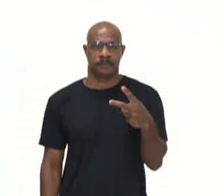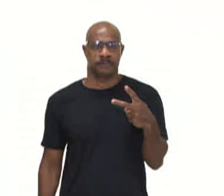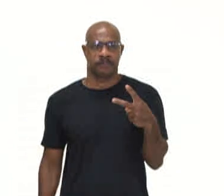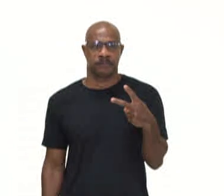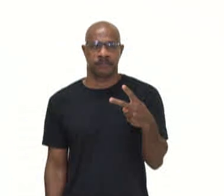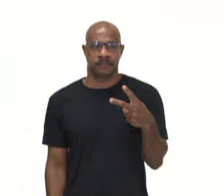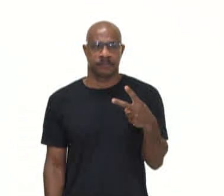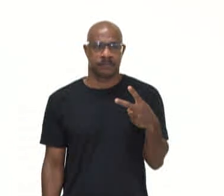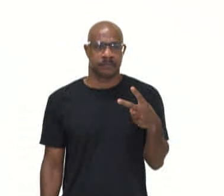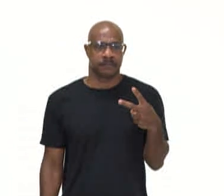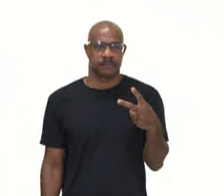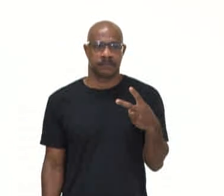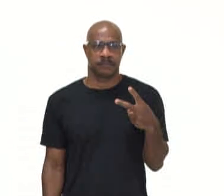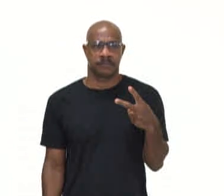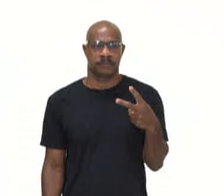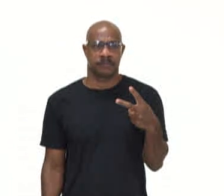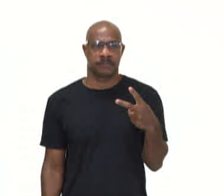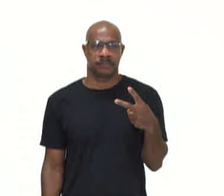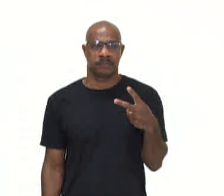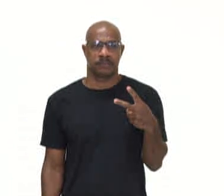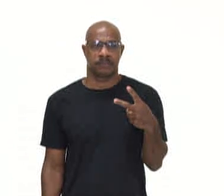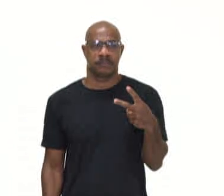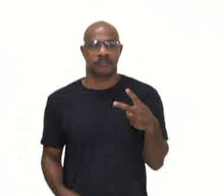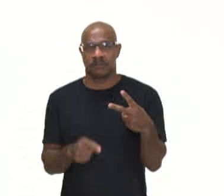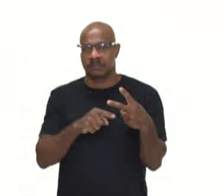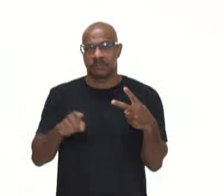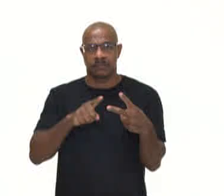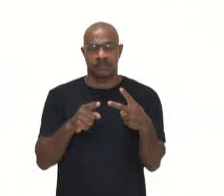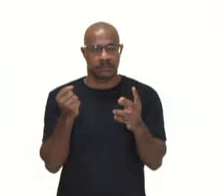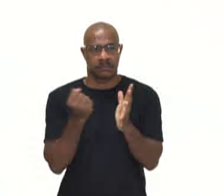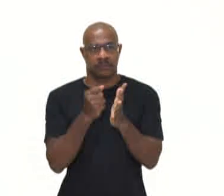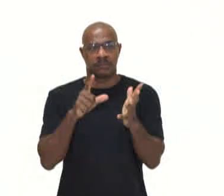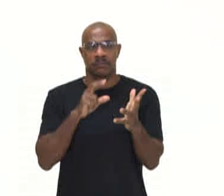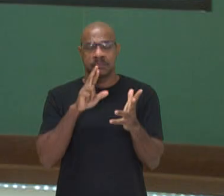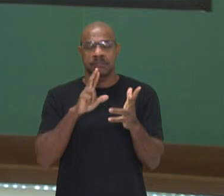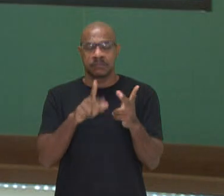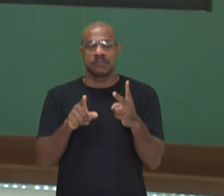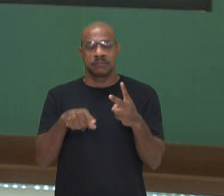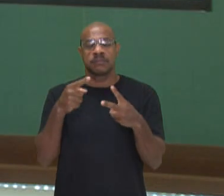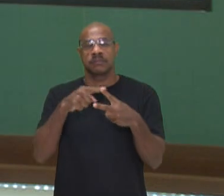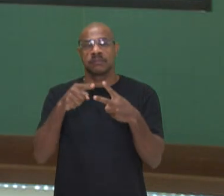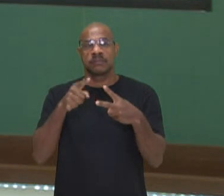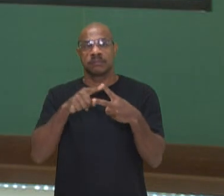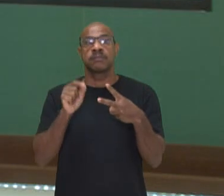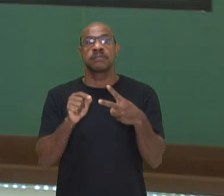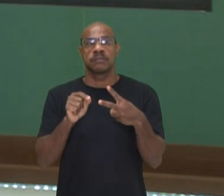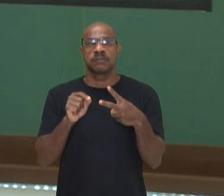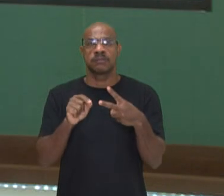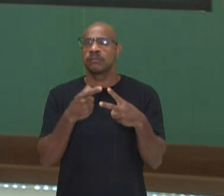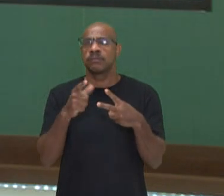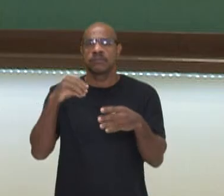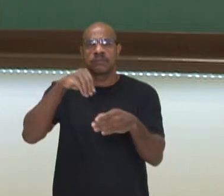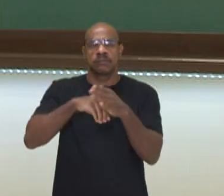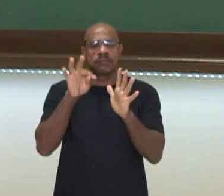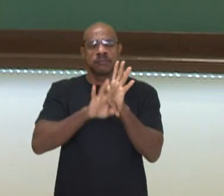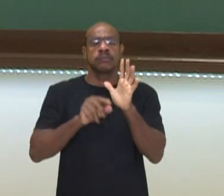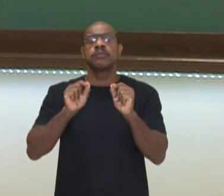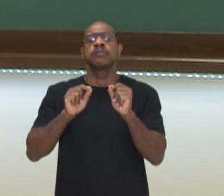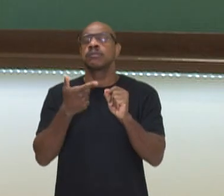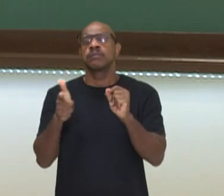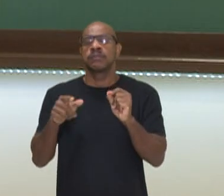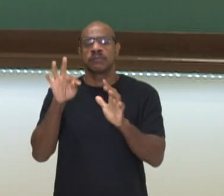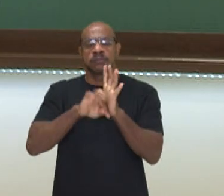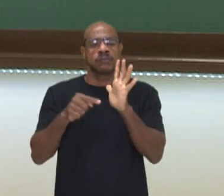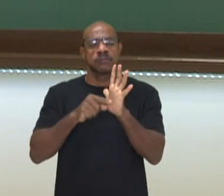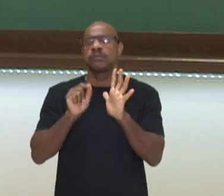that is not mentioned in the text. Eu quero que vocês marquem a informação que não é mencionada no texto. Leiam com calma,